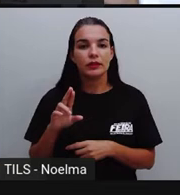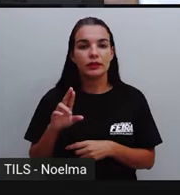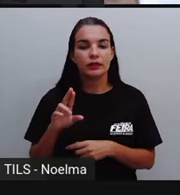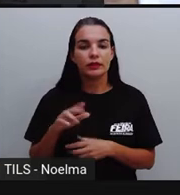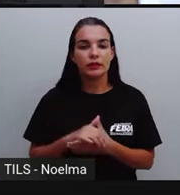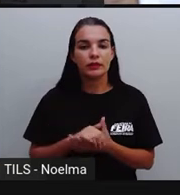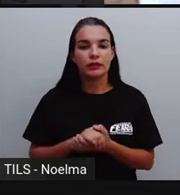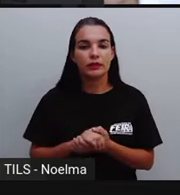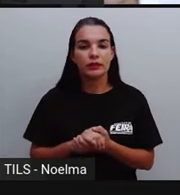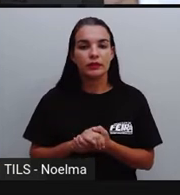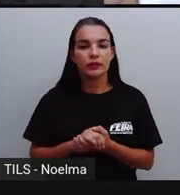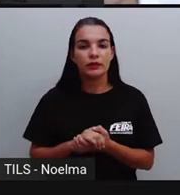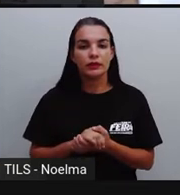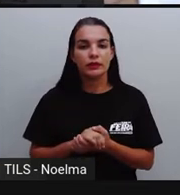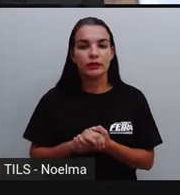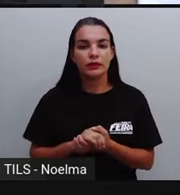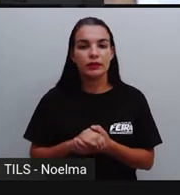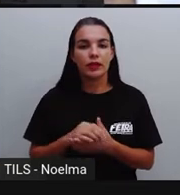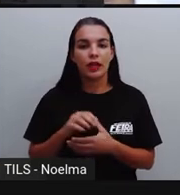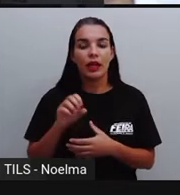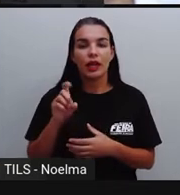Resolveram, são,